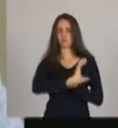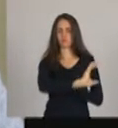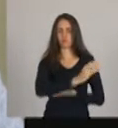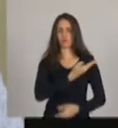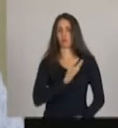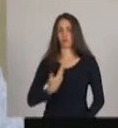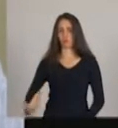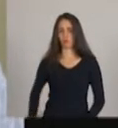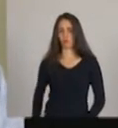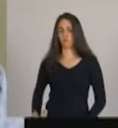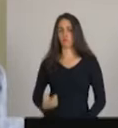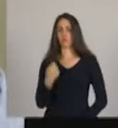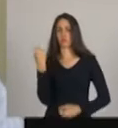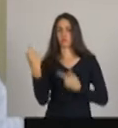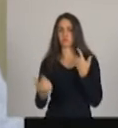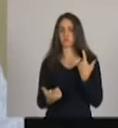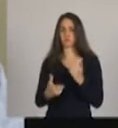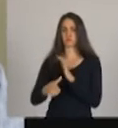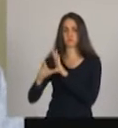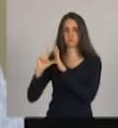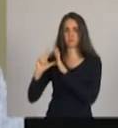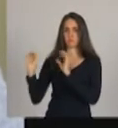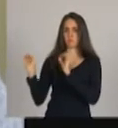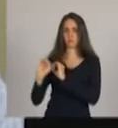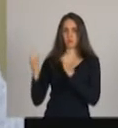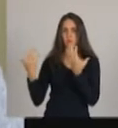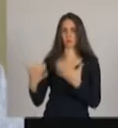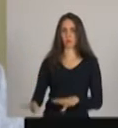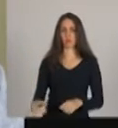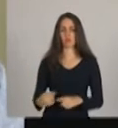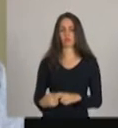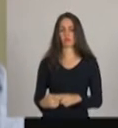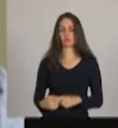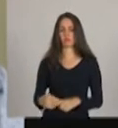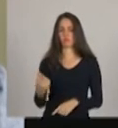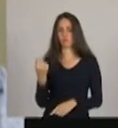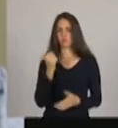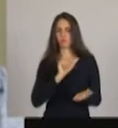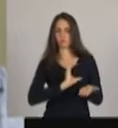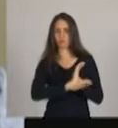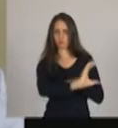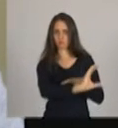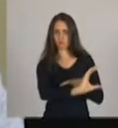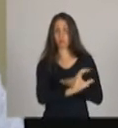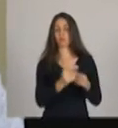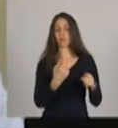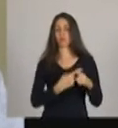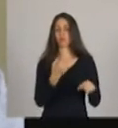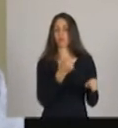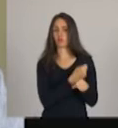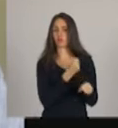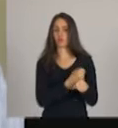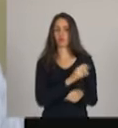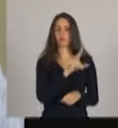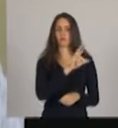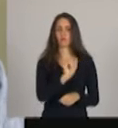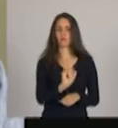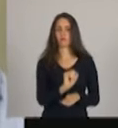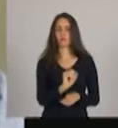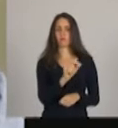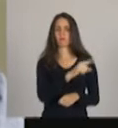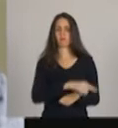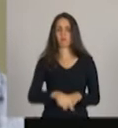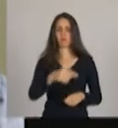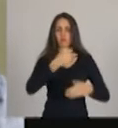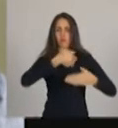governos não queriam fazer, até porque muitas dessas obras estarão debaixo da